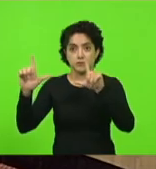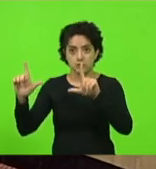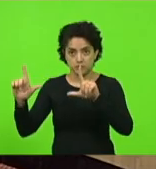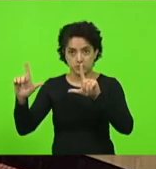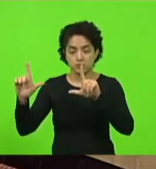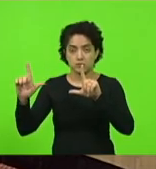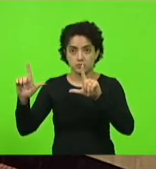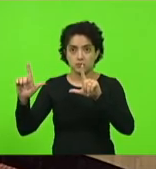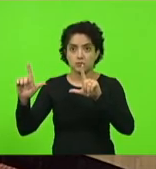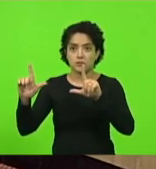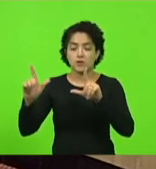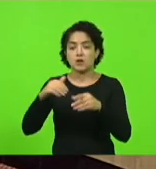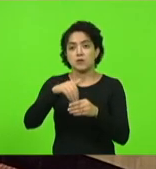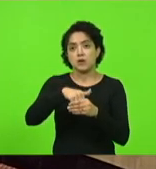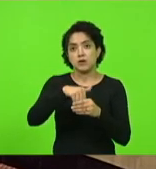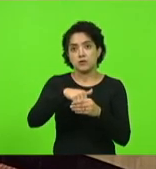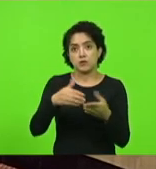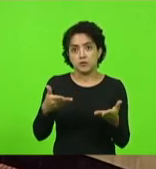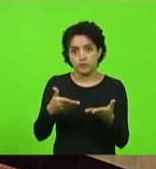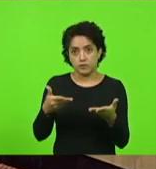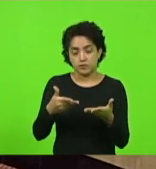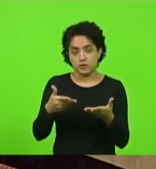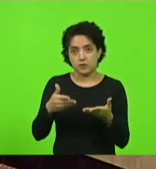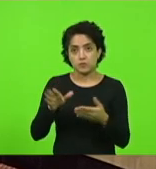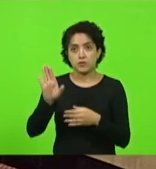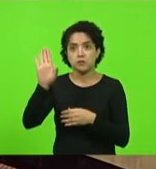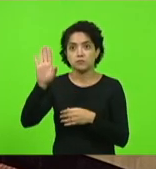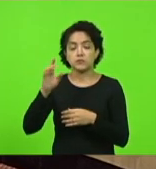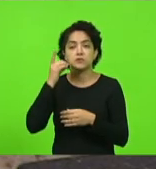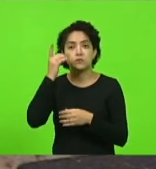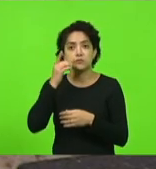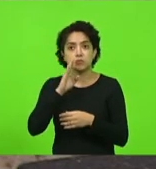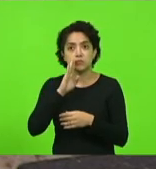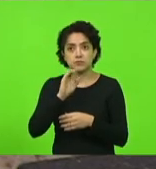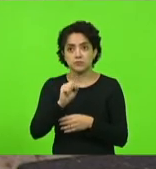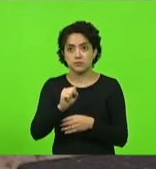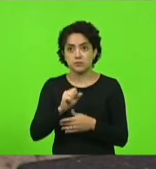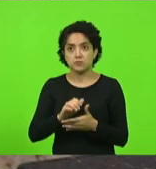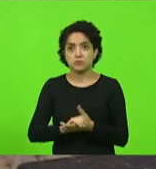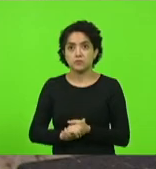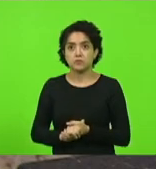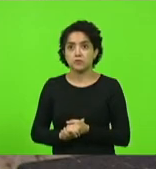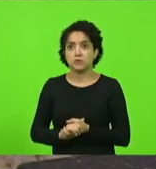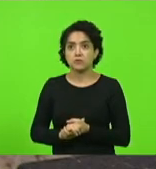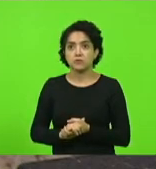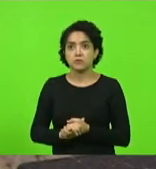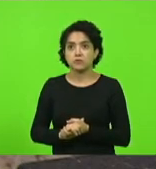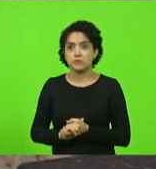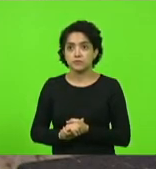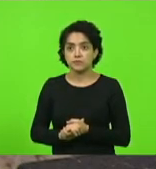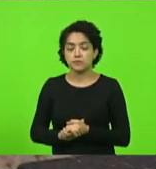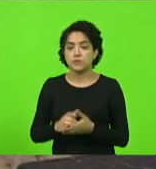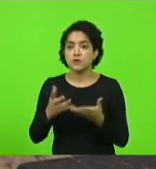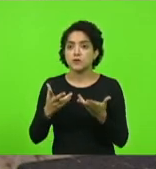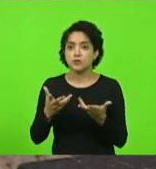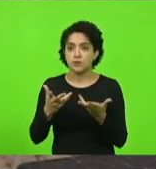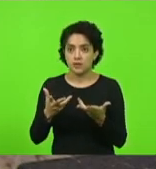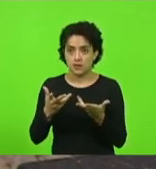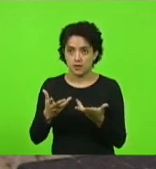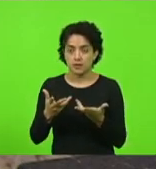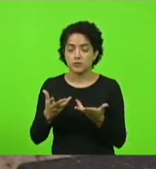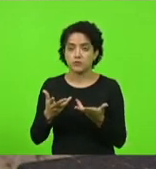possam exercer seu direito de voto. Para encaminhamento de votação, com a palavra o deputado Bruno Souza. Não, é só porque eu quero